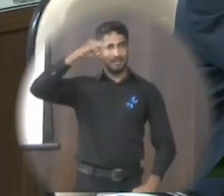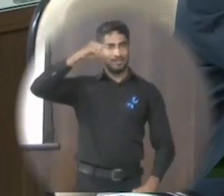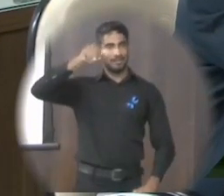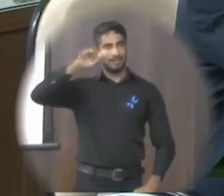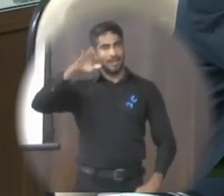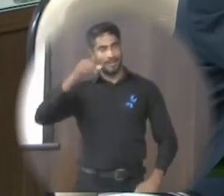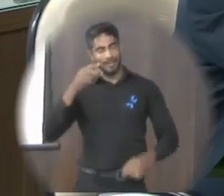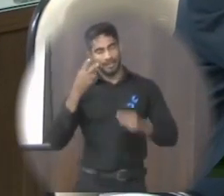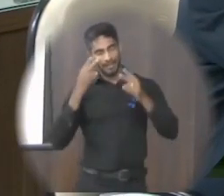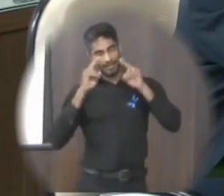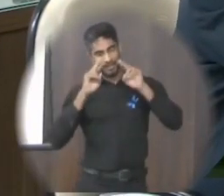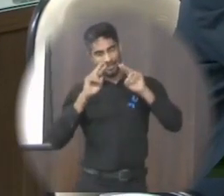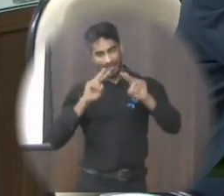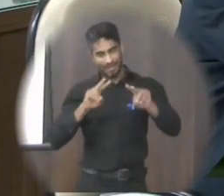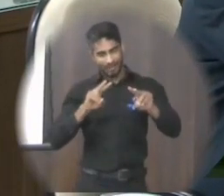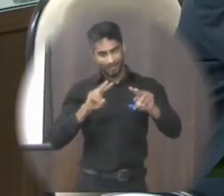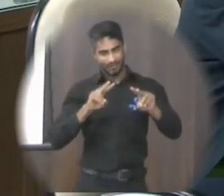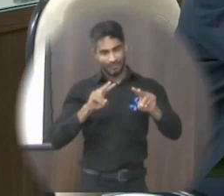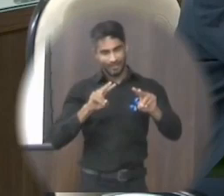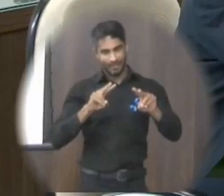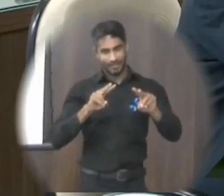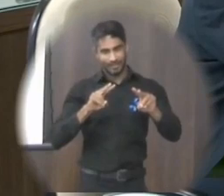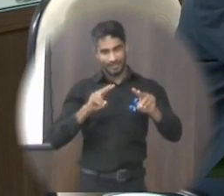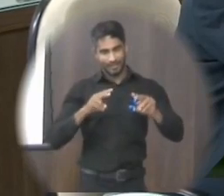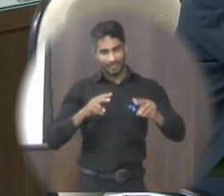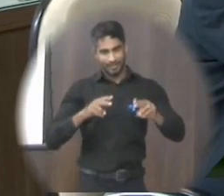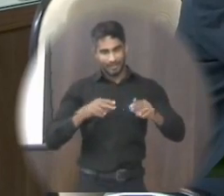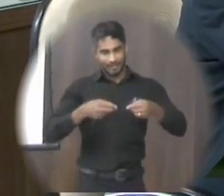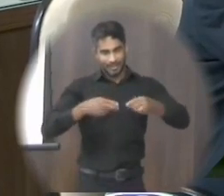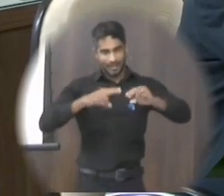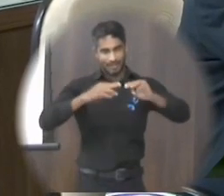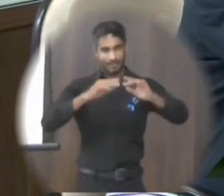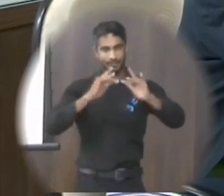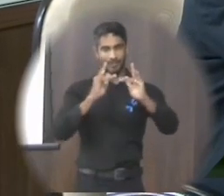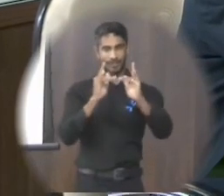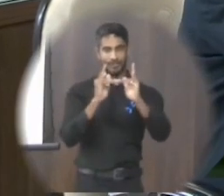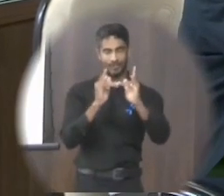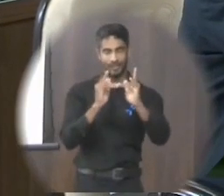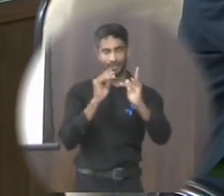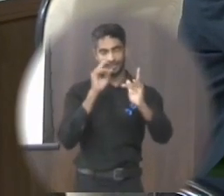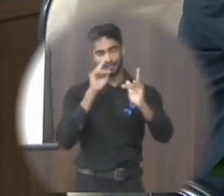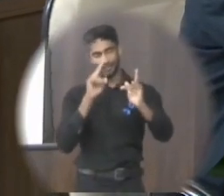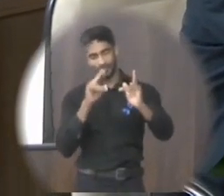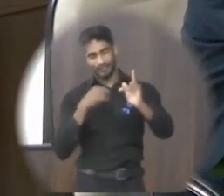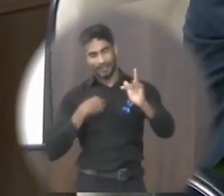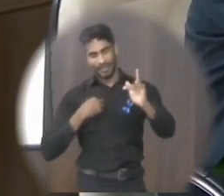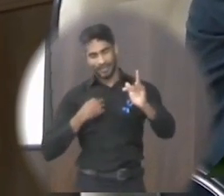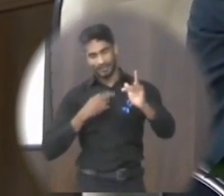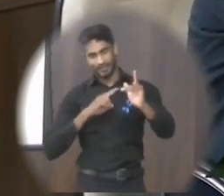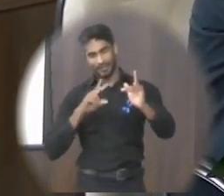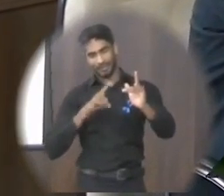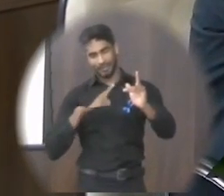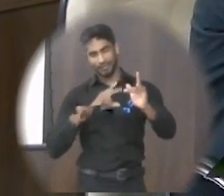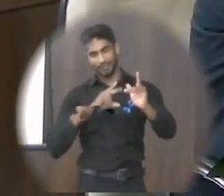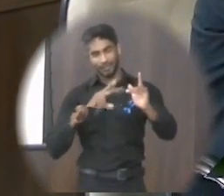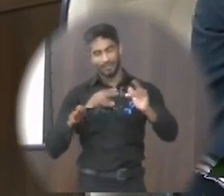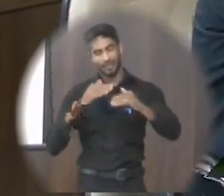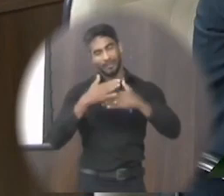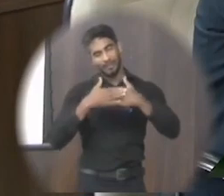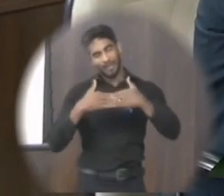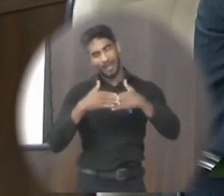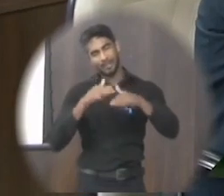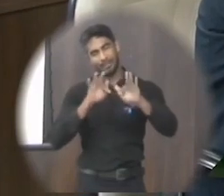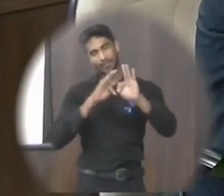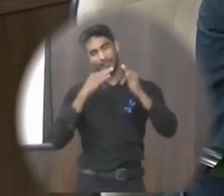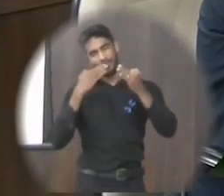caixão, tinha a camisa nossa, o nosso manto. E quero deixar aqui meu carinho pela família e